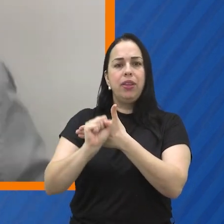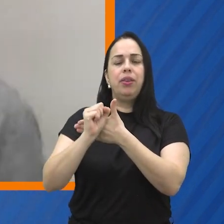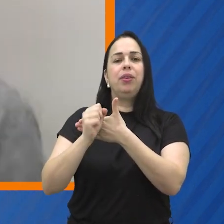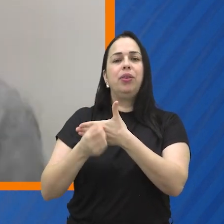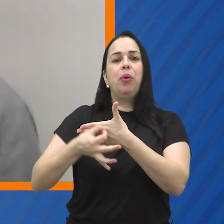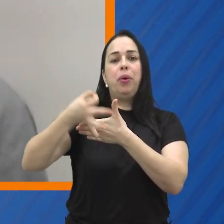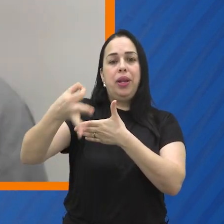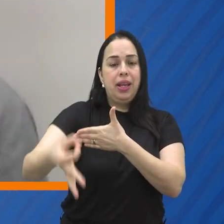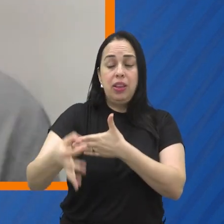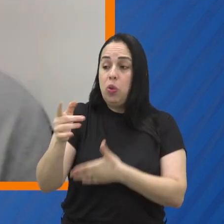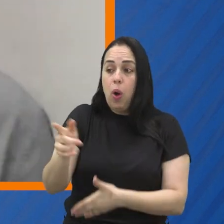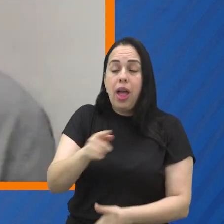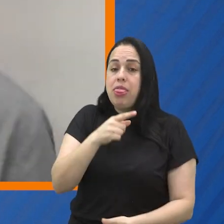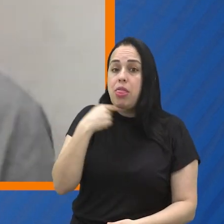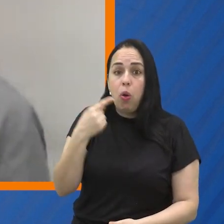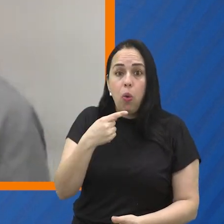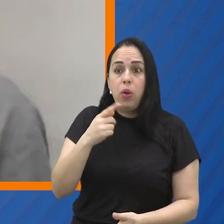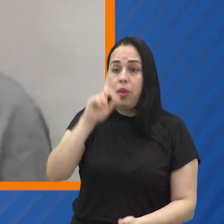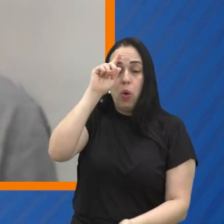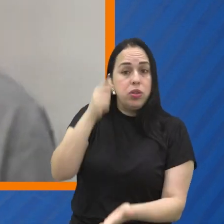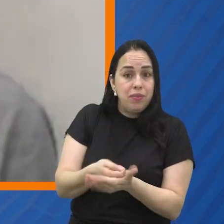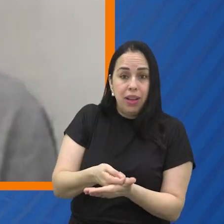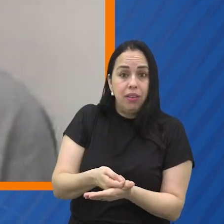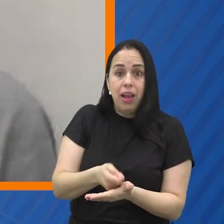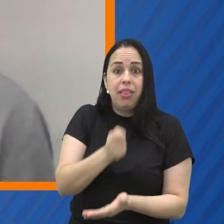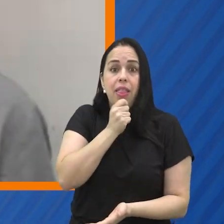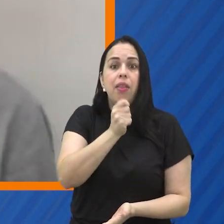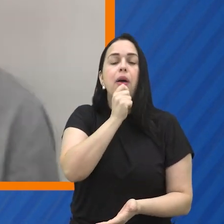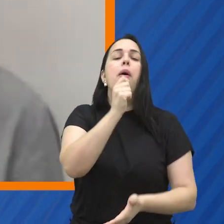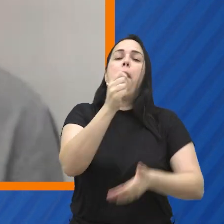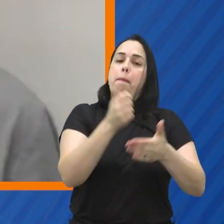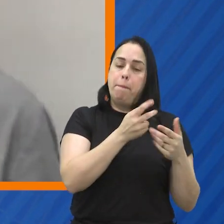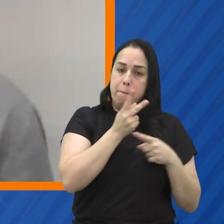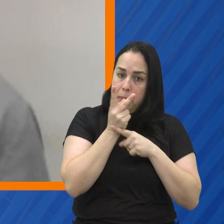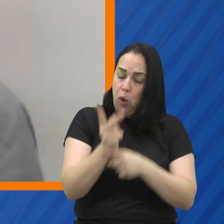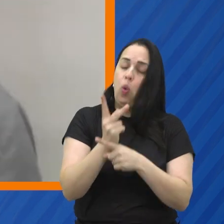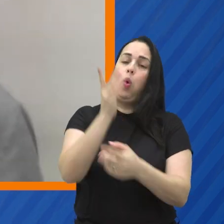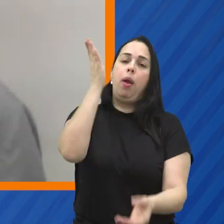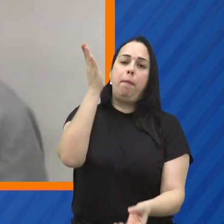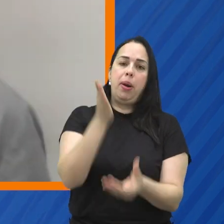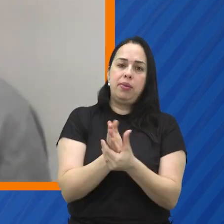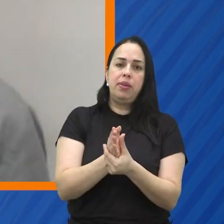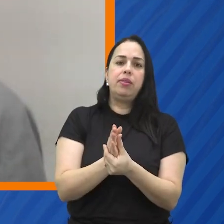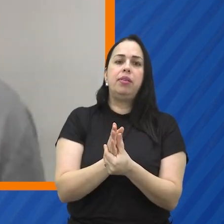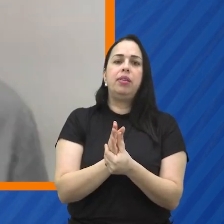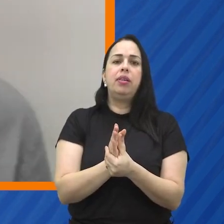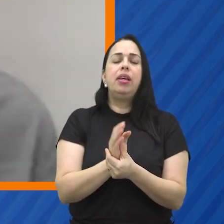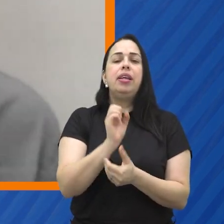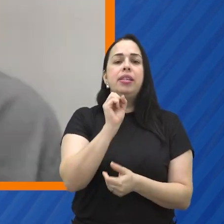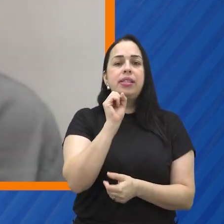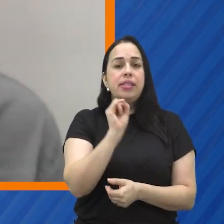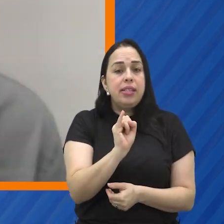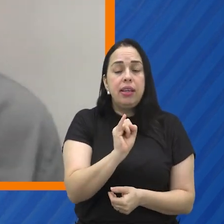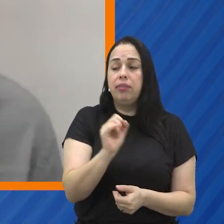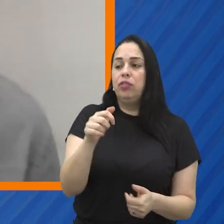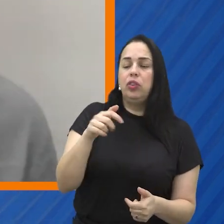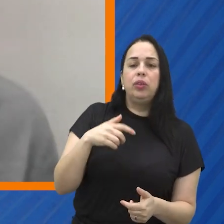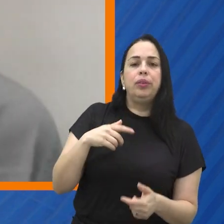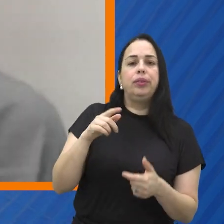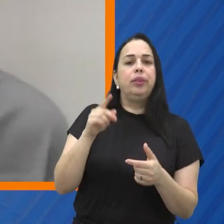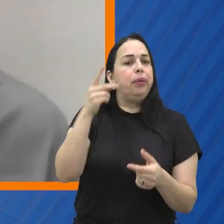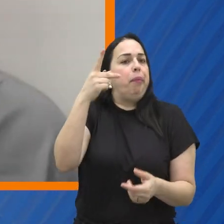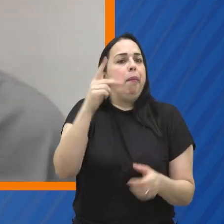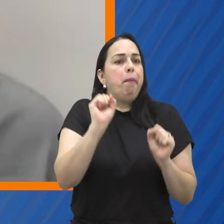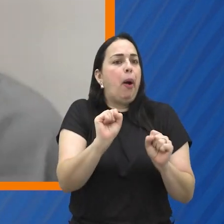empresa. Depois não resolveu, procure a agência reguladora. Procure a agência reguladora se for um serviço regulado. Se não for serviço regulado,